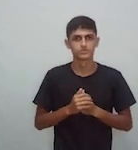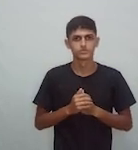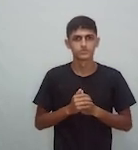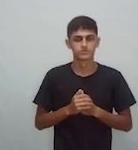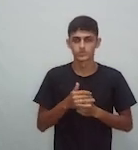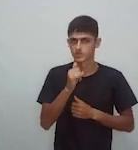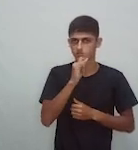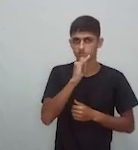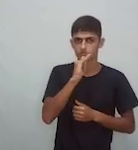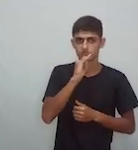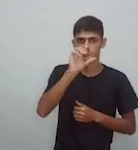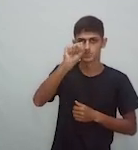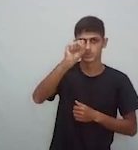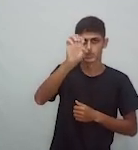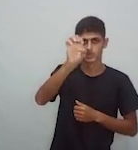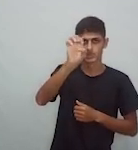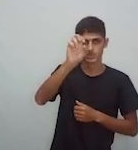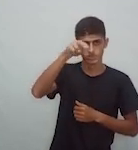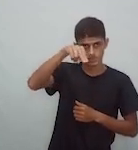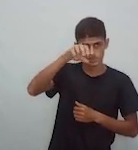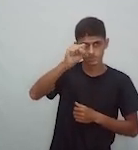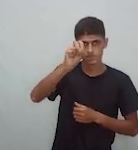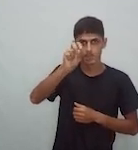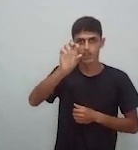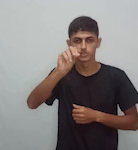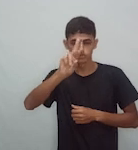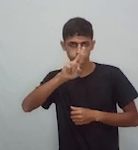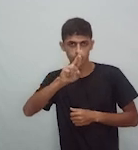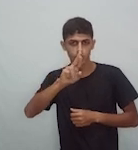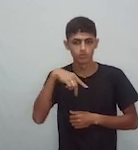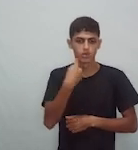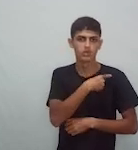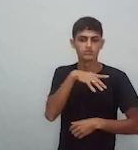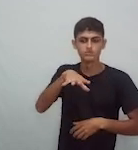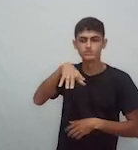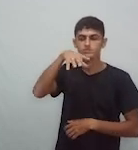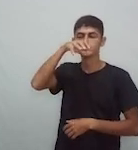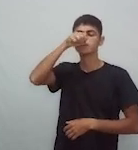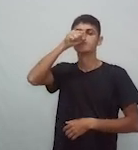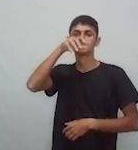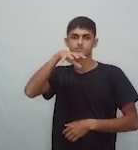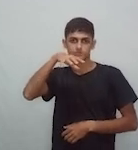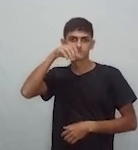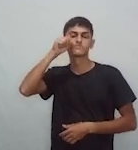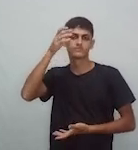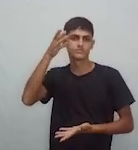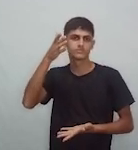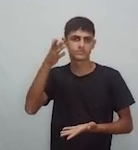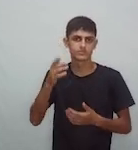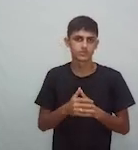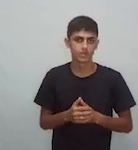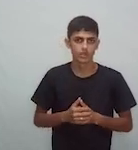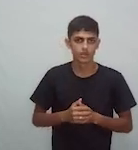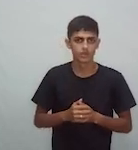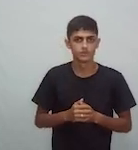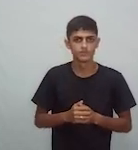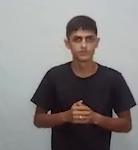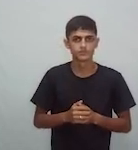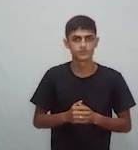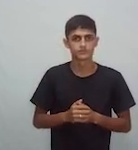Então, essa informação que chega ao nosso cérebro é graças ao transporte de informação dos nossos neurônios